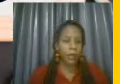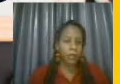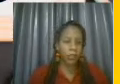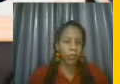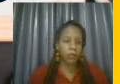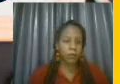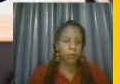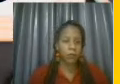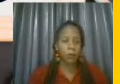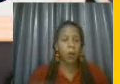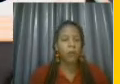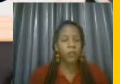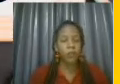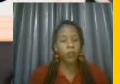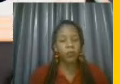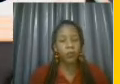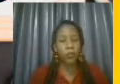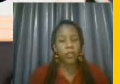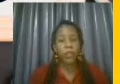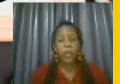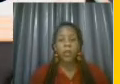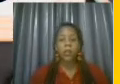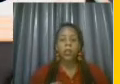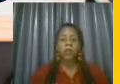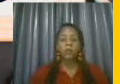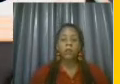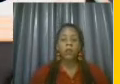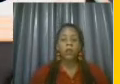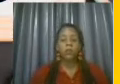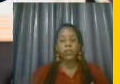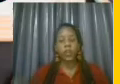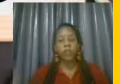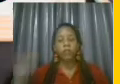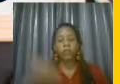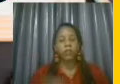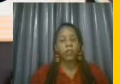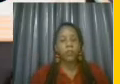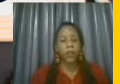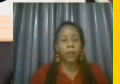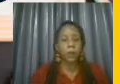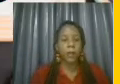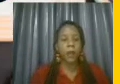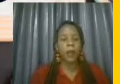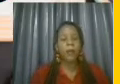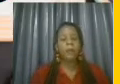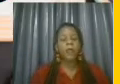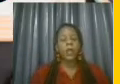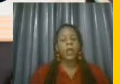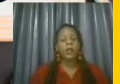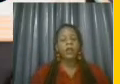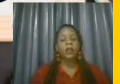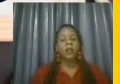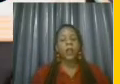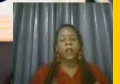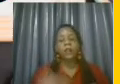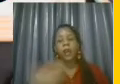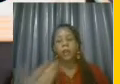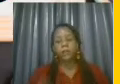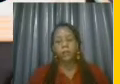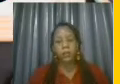das raças, né, dos povos, das culturas. Então, os negros, quando eles vieram para cá,